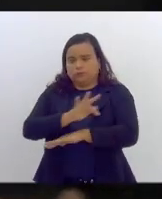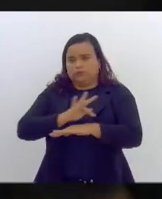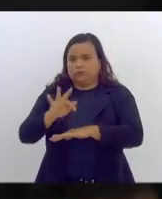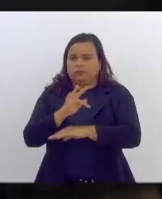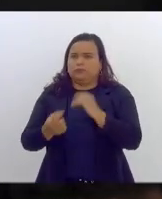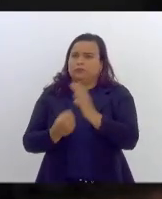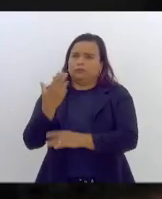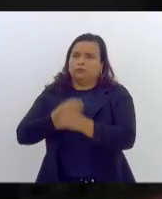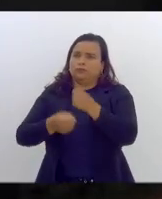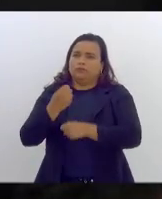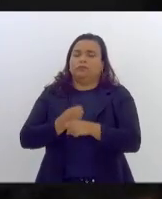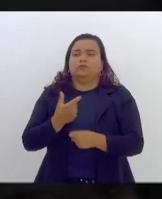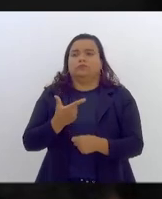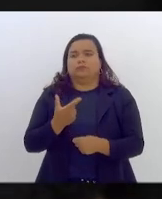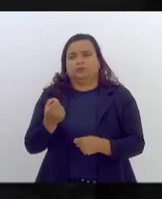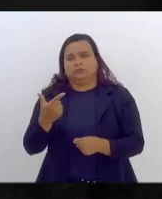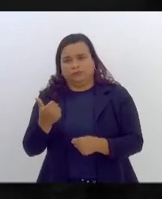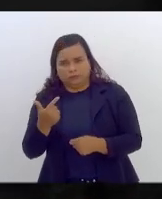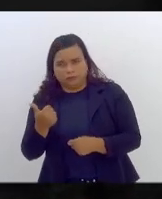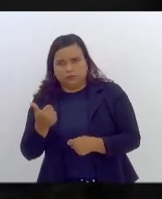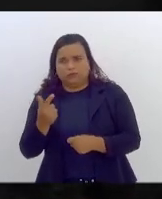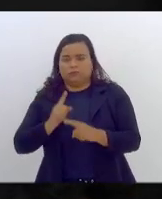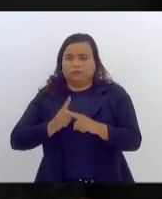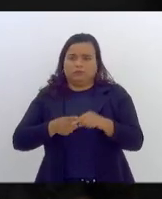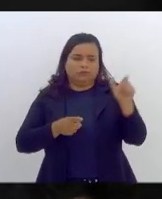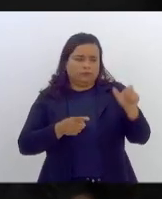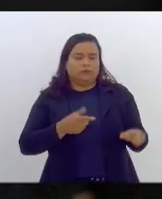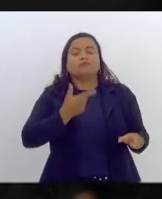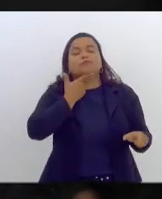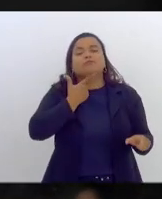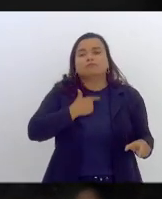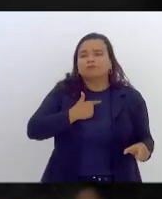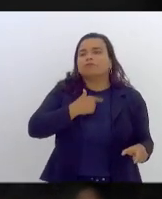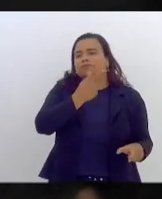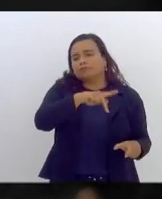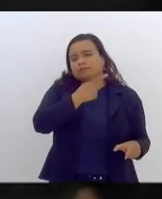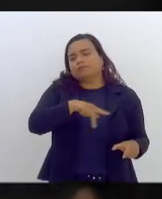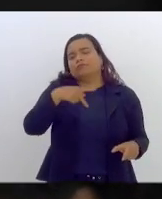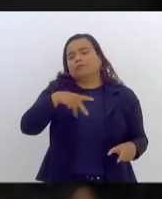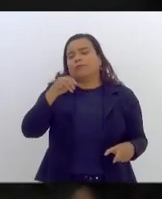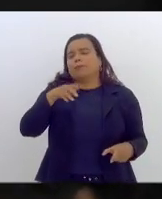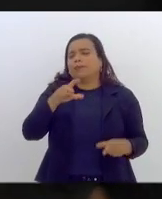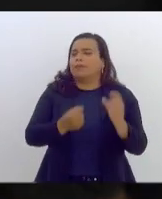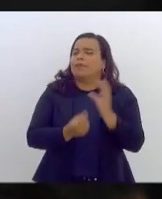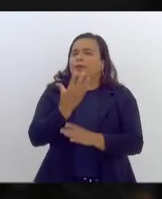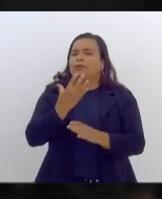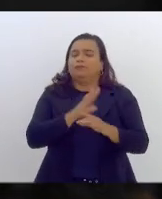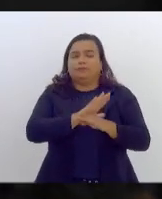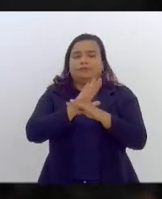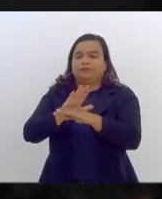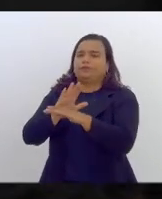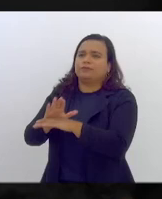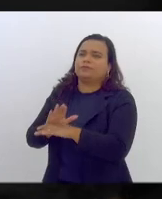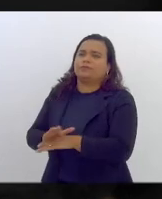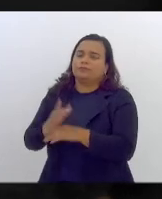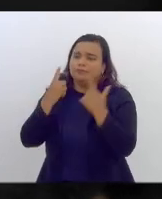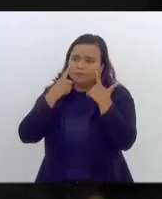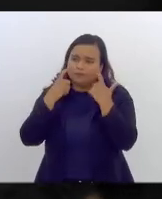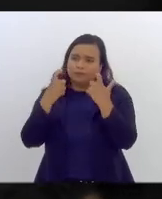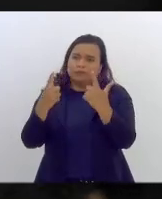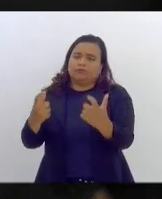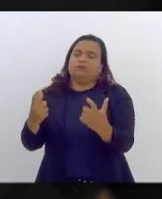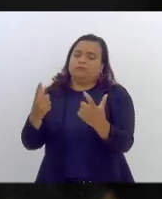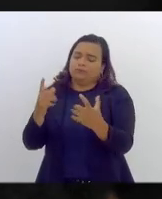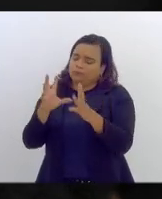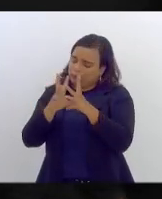2012 pelo desejo de sua fundadora, Pamela Castro, em contribuir para o fim da violência contra a